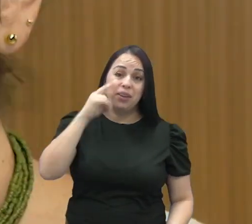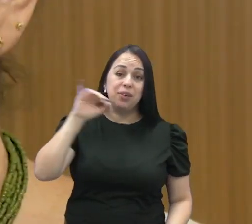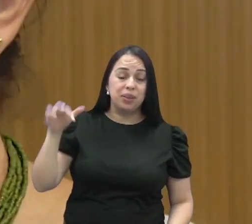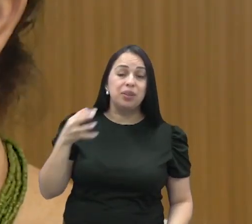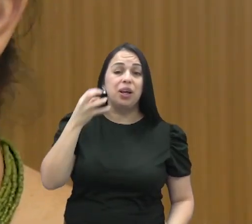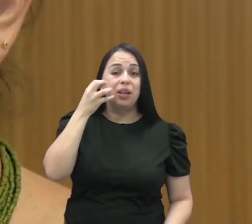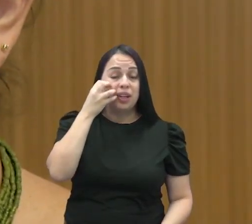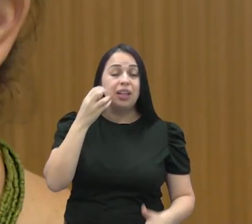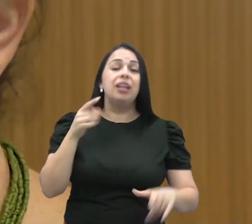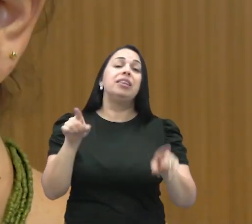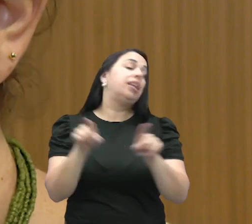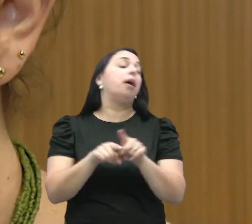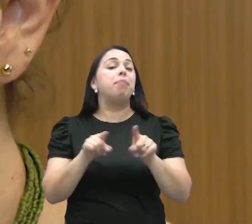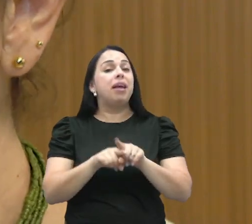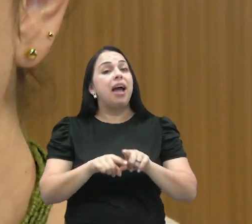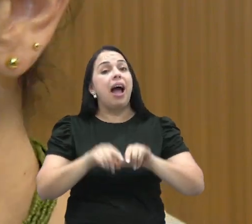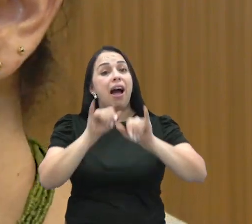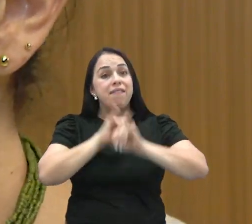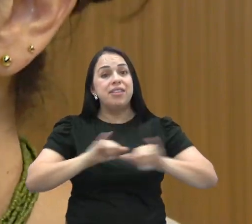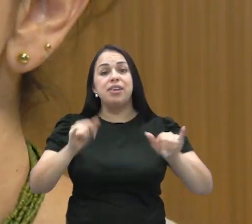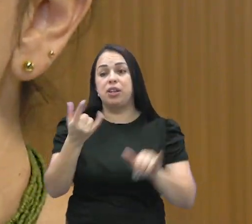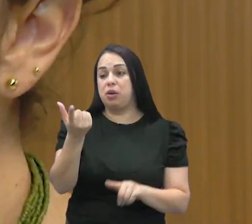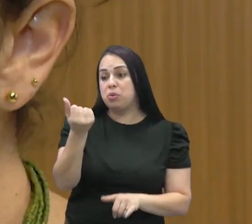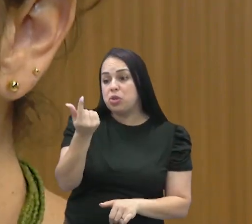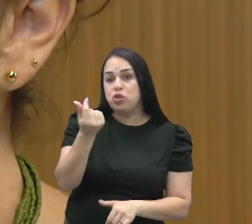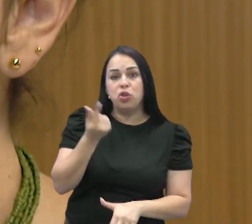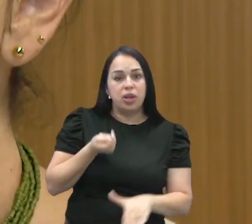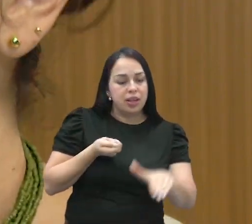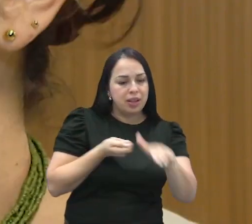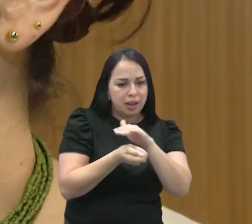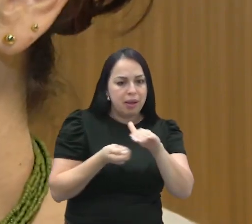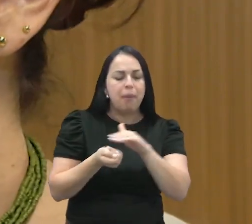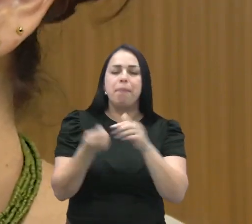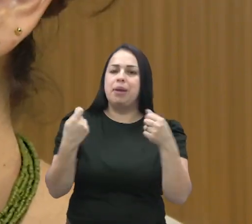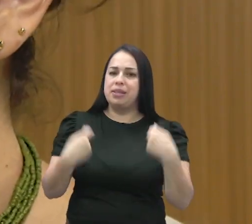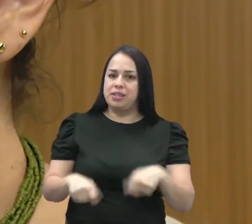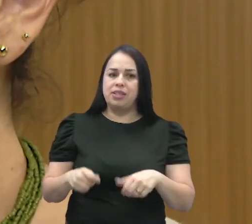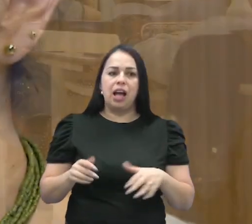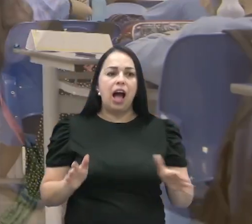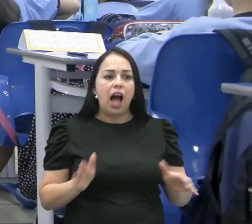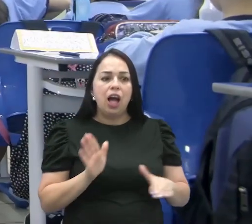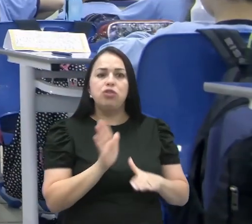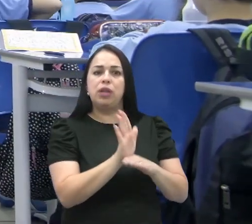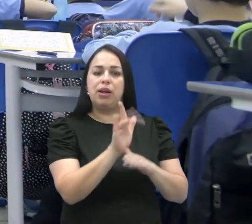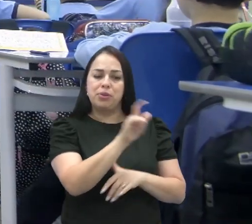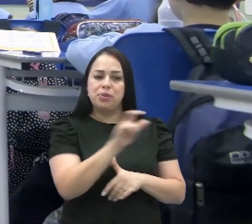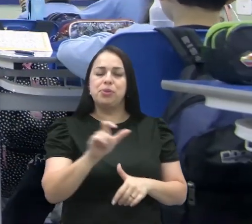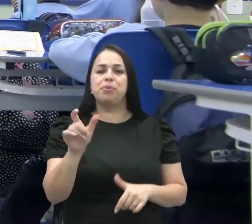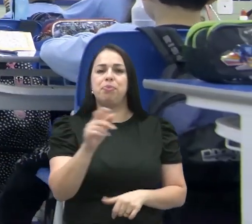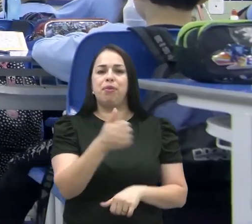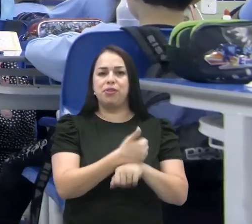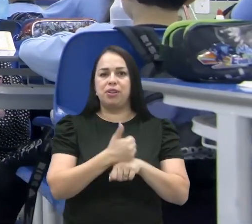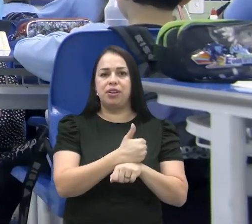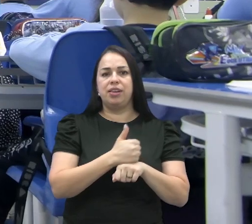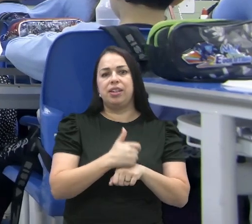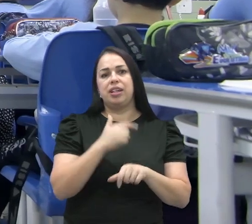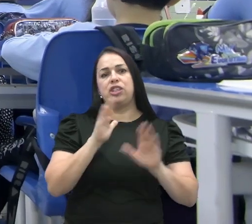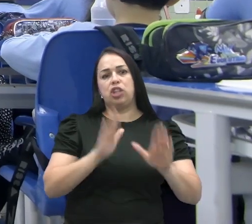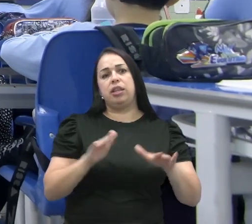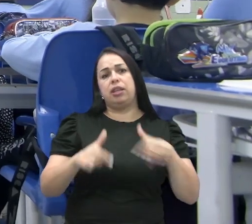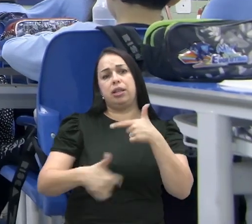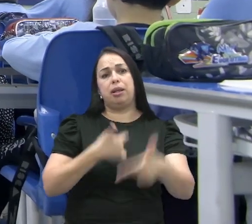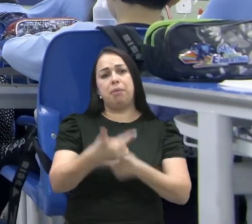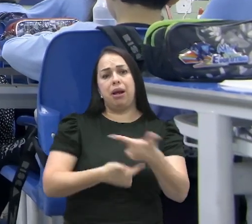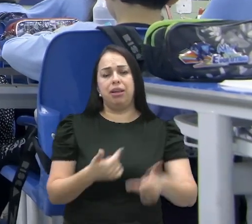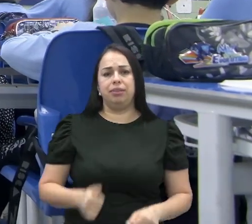A vereadora Juliana também reforça que os investimentos na área da educação devem contemplar os profissionais